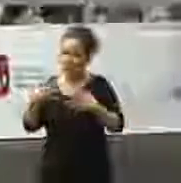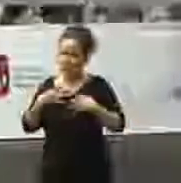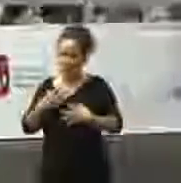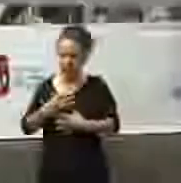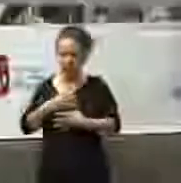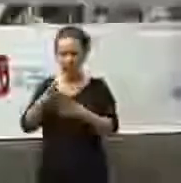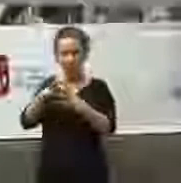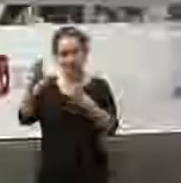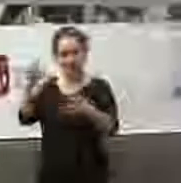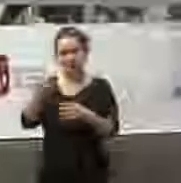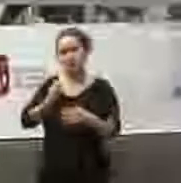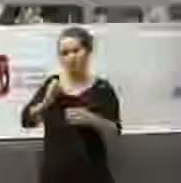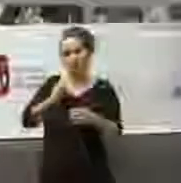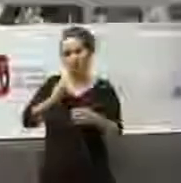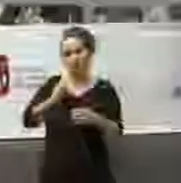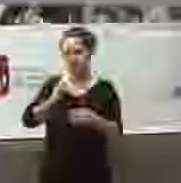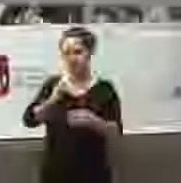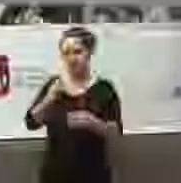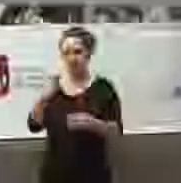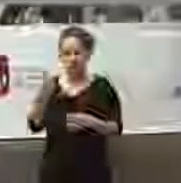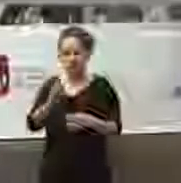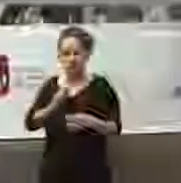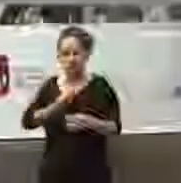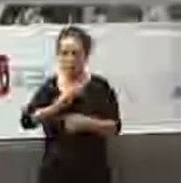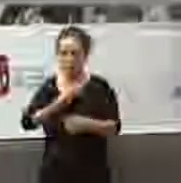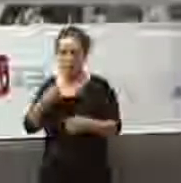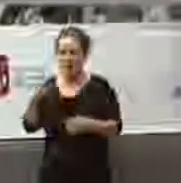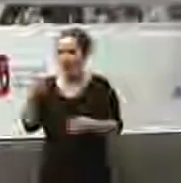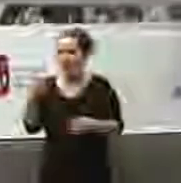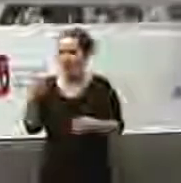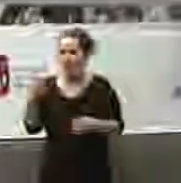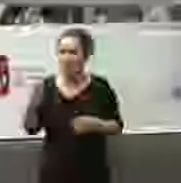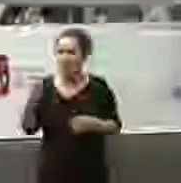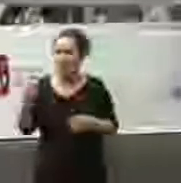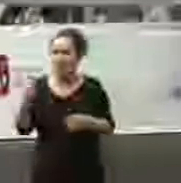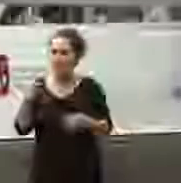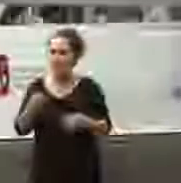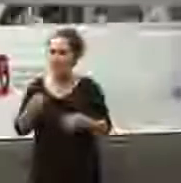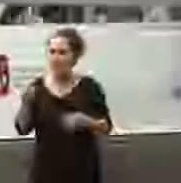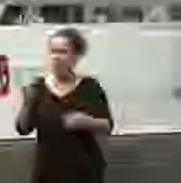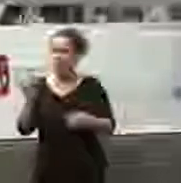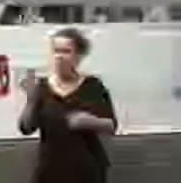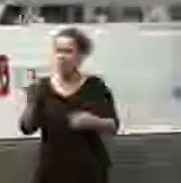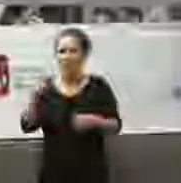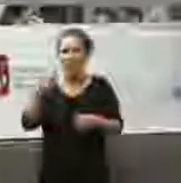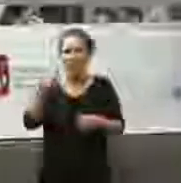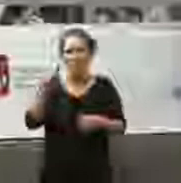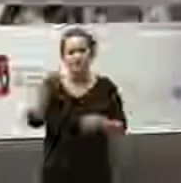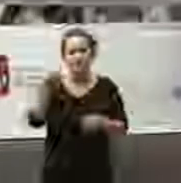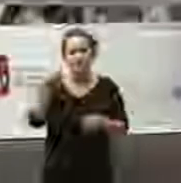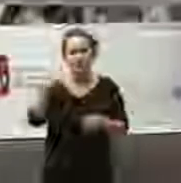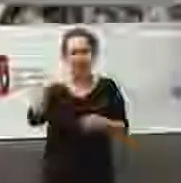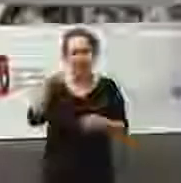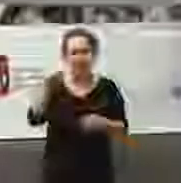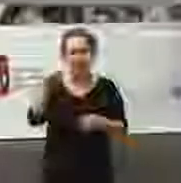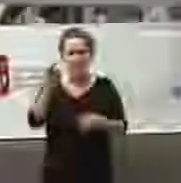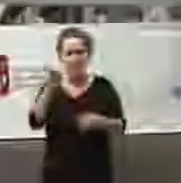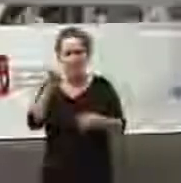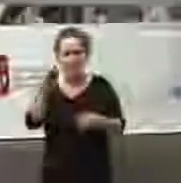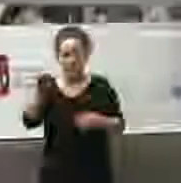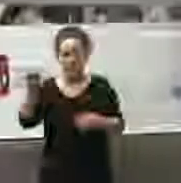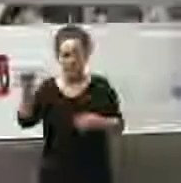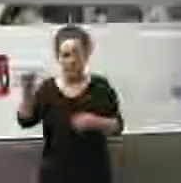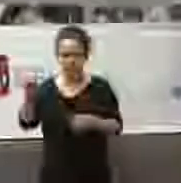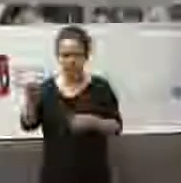grande número nós não é nós não contamos somente com o fator plasmático que é o fator que vem das